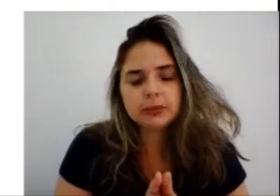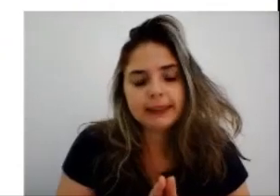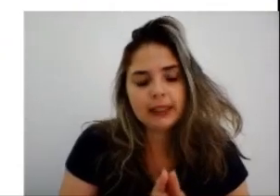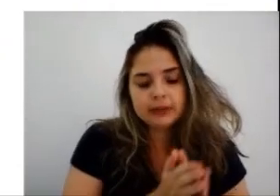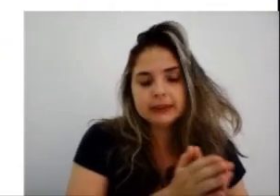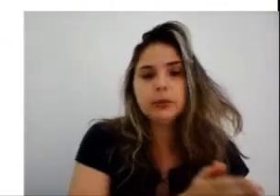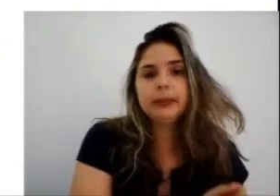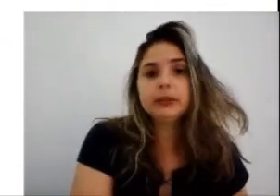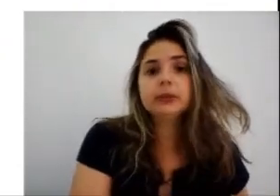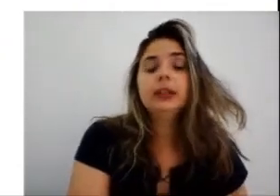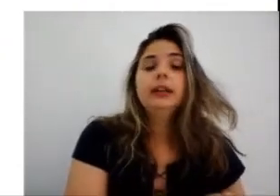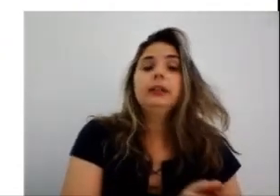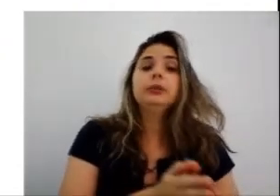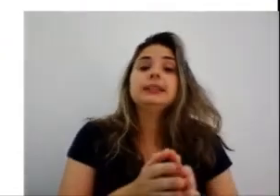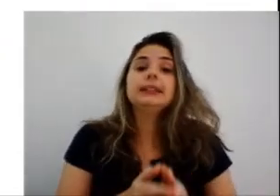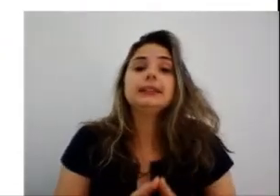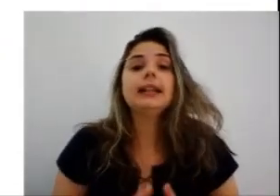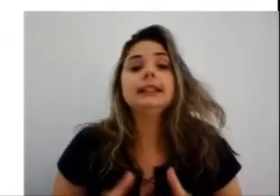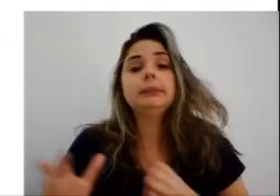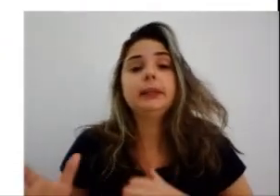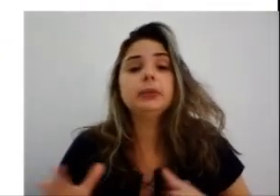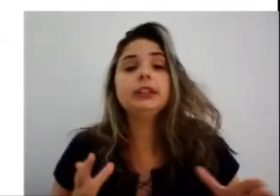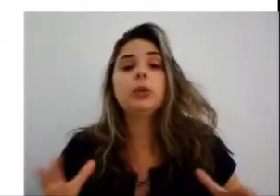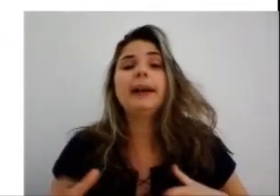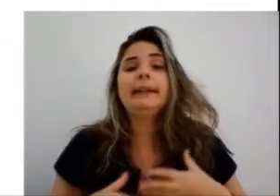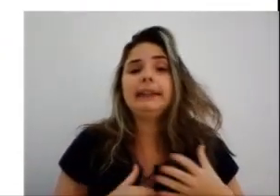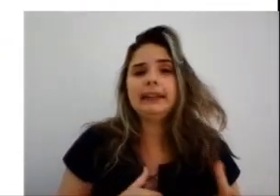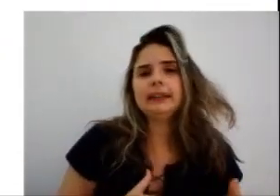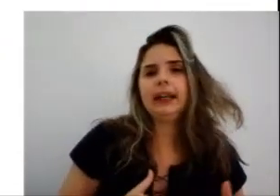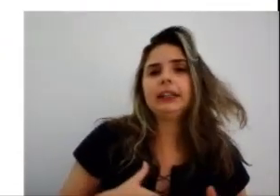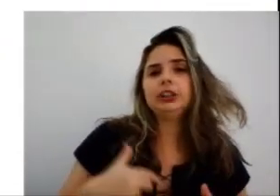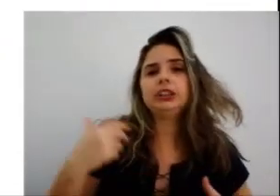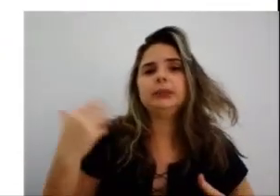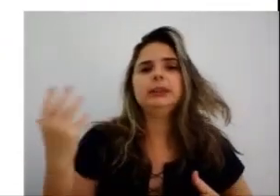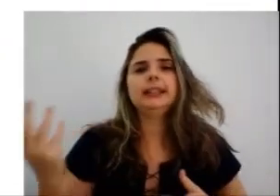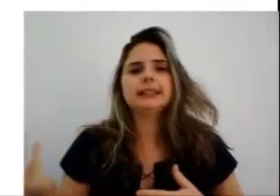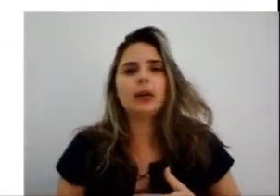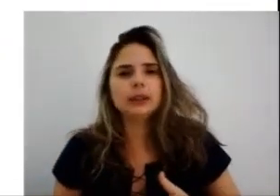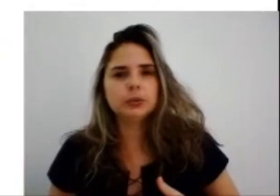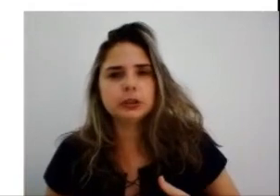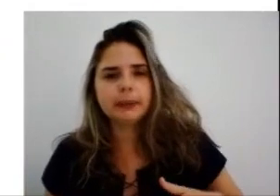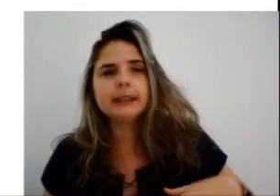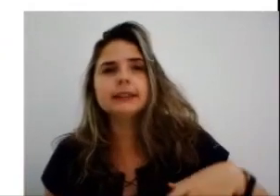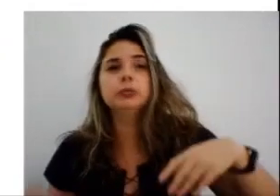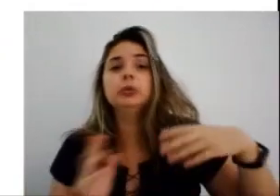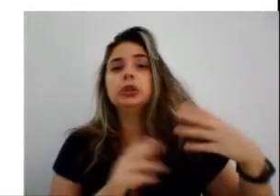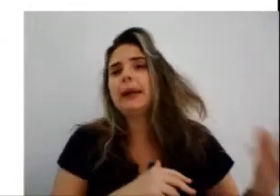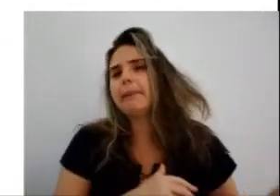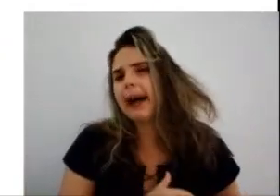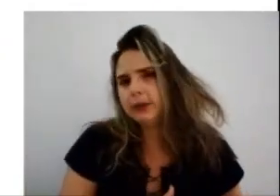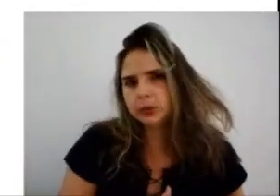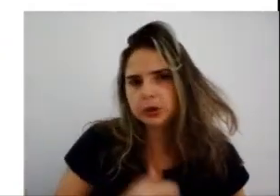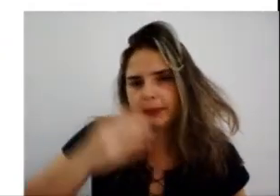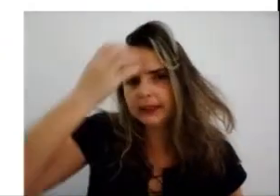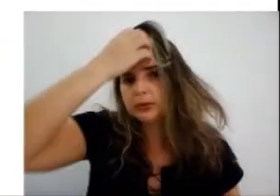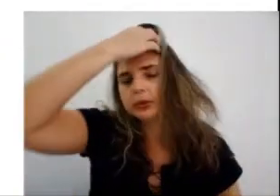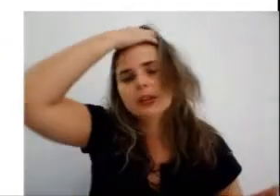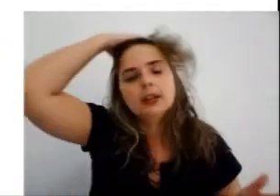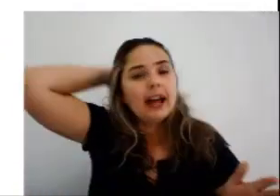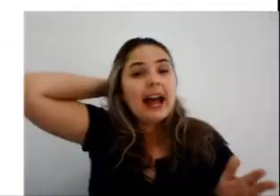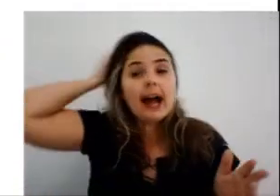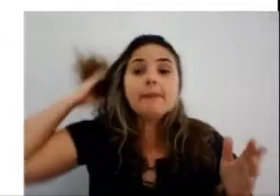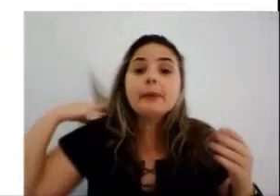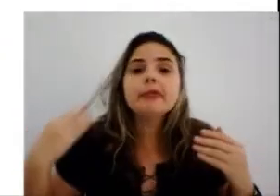adquirir nosso material nesse momento e você está nesse período aí de quarentena, né, que a gente tem muitas aulas suspensas, muitos trabalhos